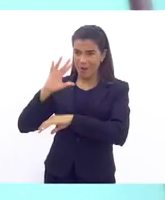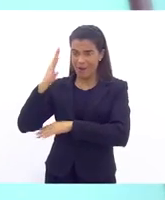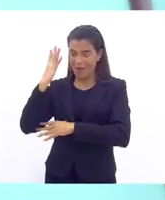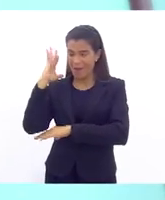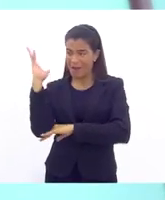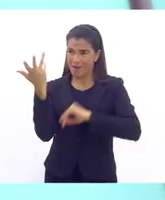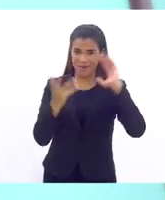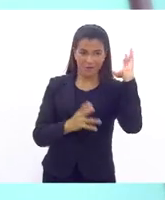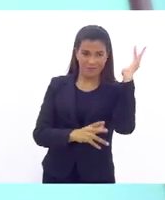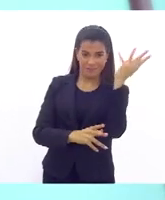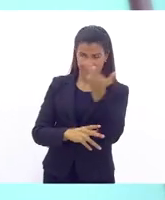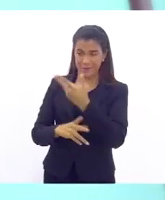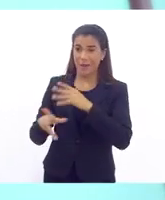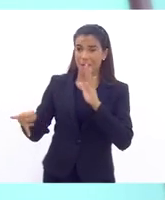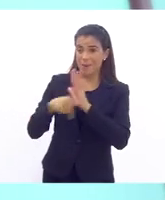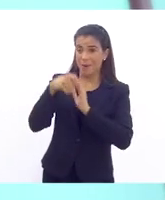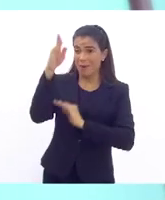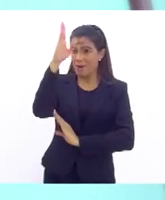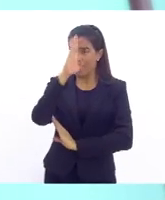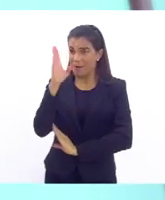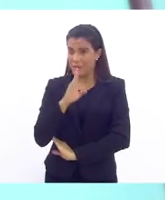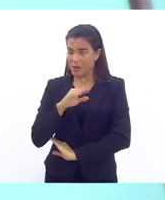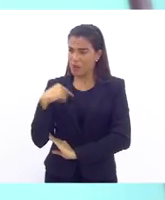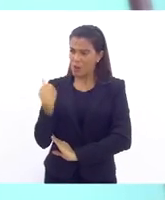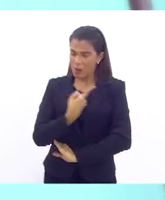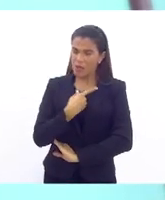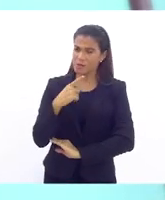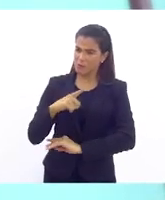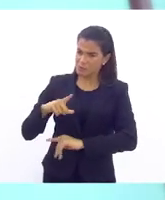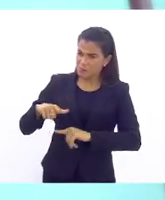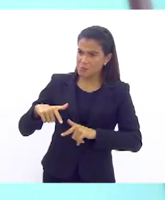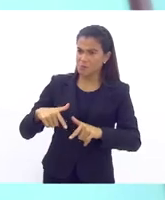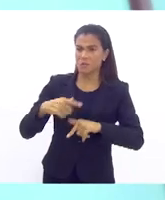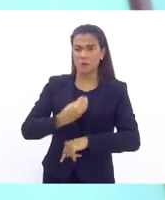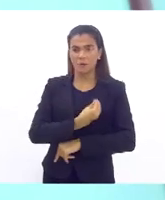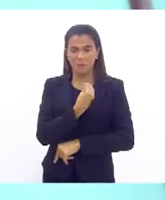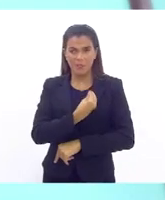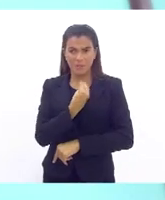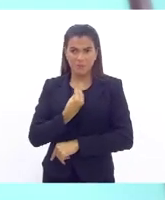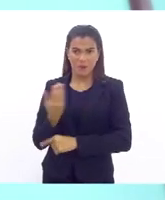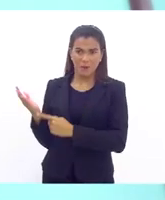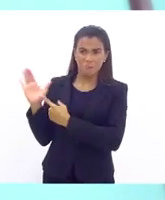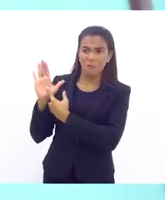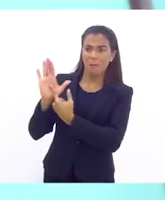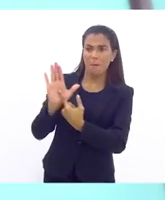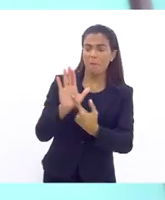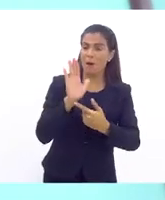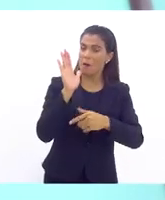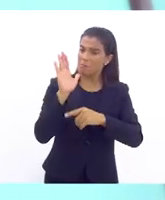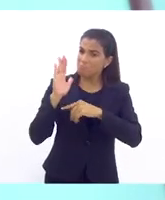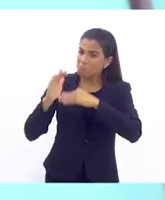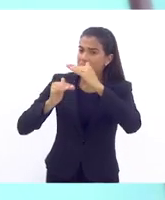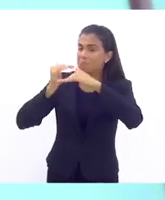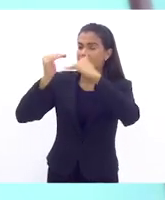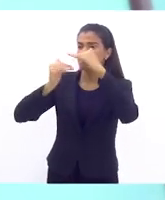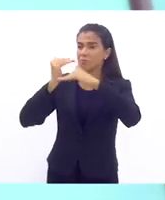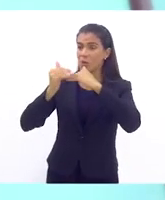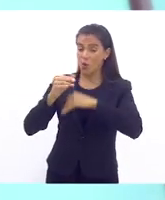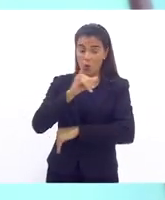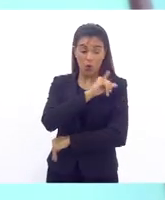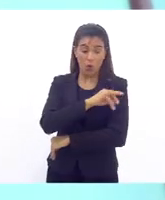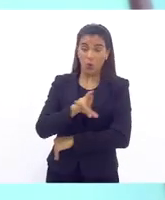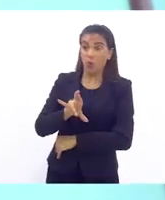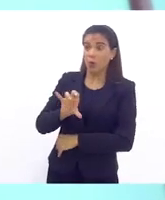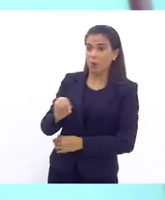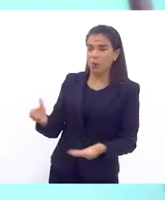a gente tem participado a gente tem externado bastante os avanços do Rio de Janeiro Rio de Janeiro hoje